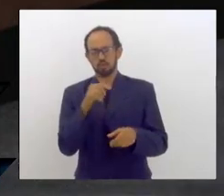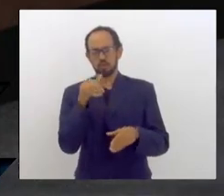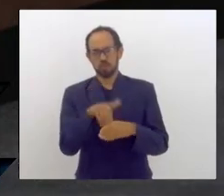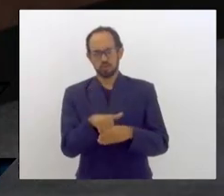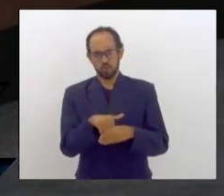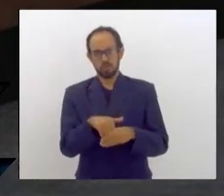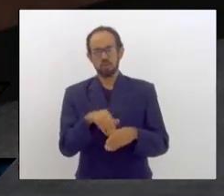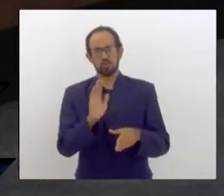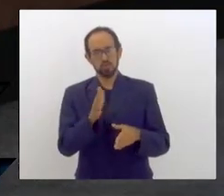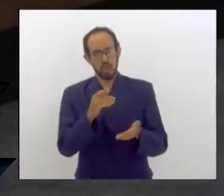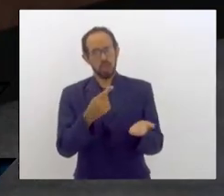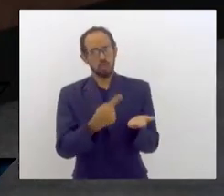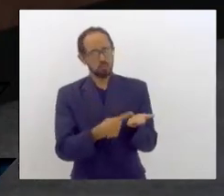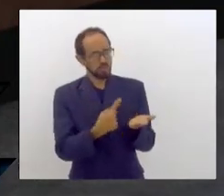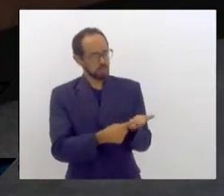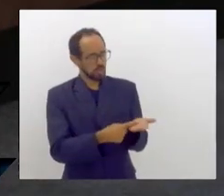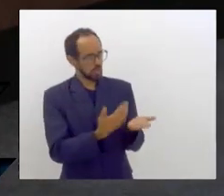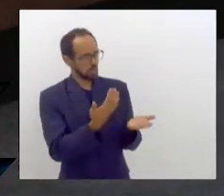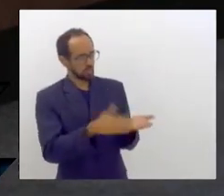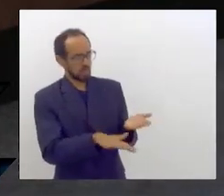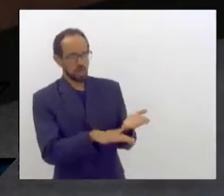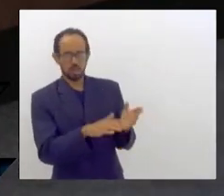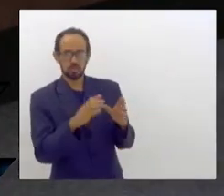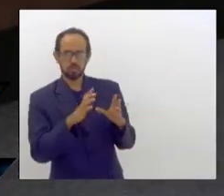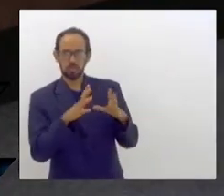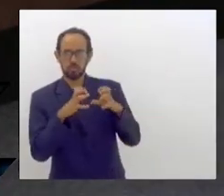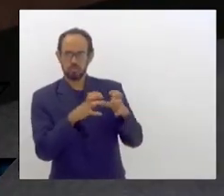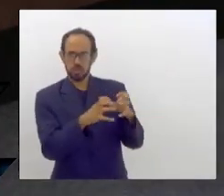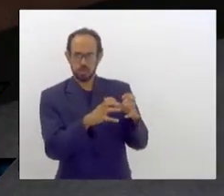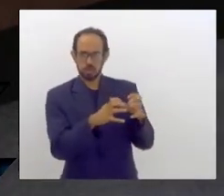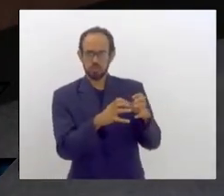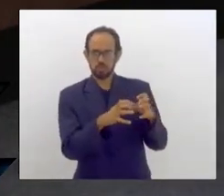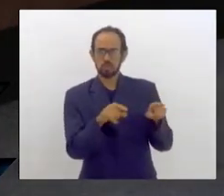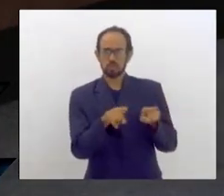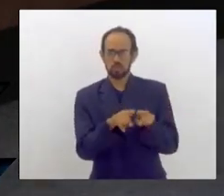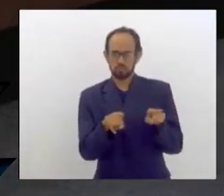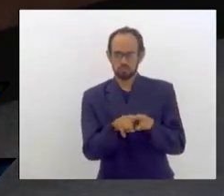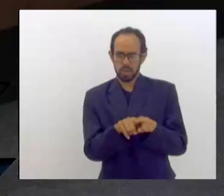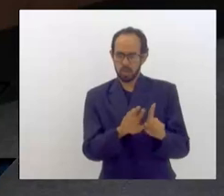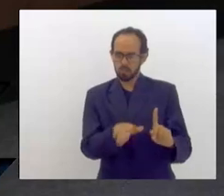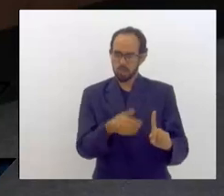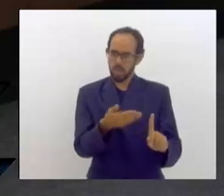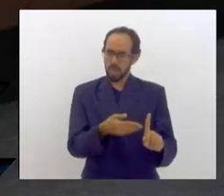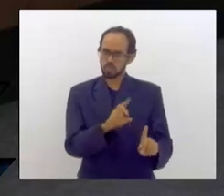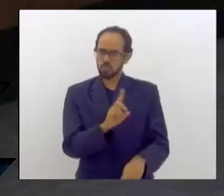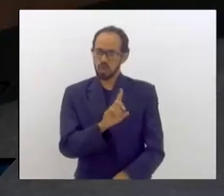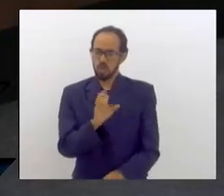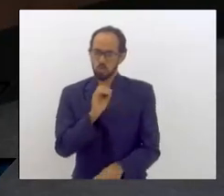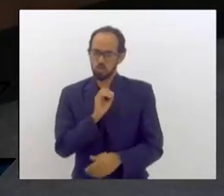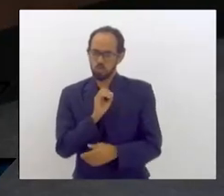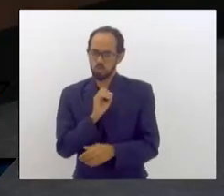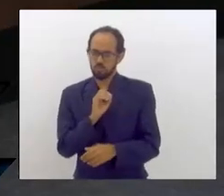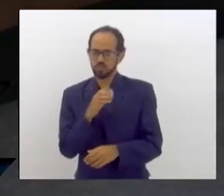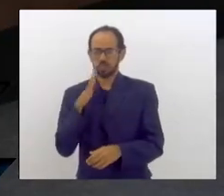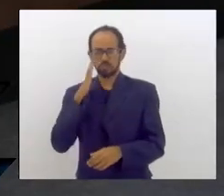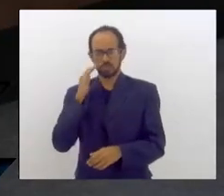já combinei também com eles que eu não quero levar para a parte ideológica a questão da homenagem ou não. Sei também que o Emicida faz